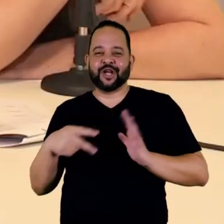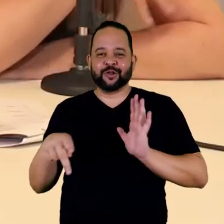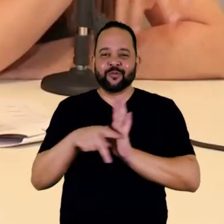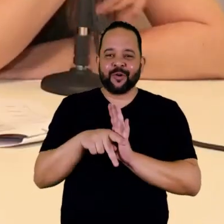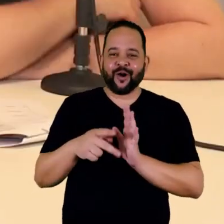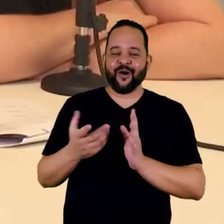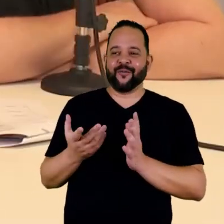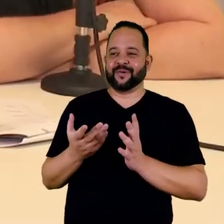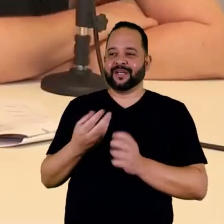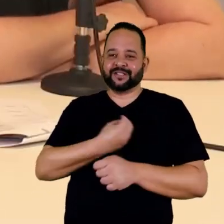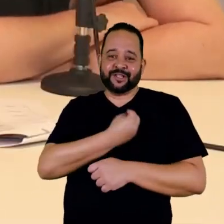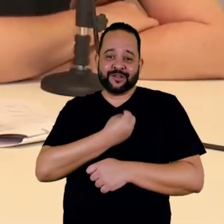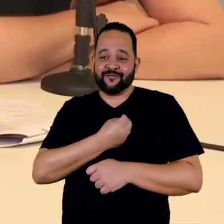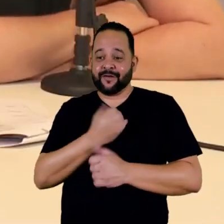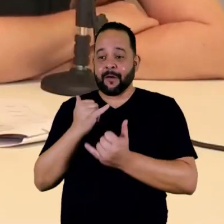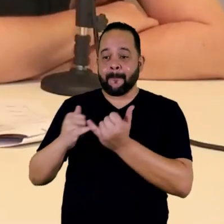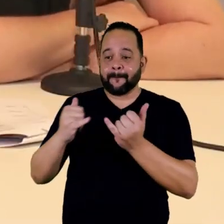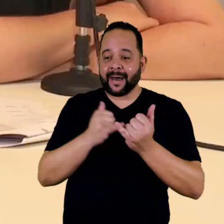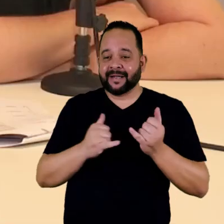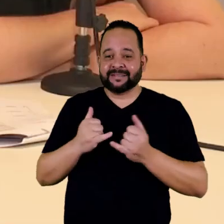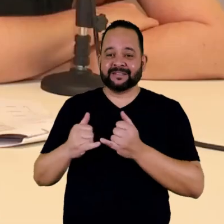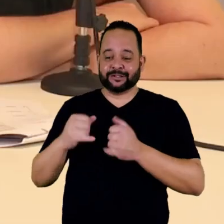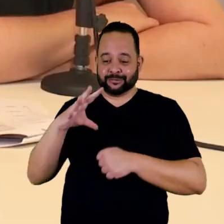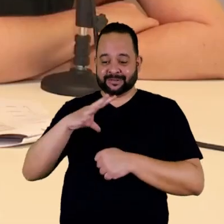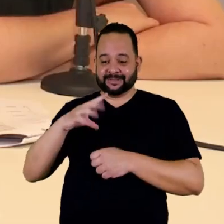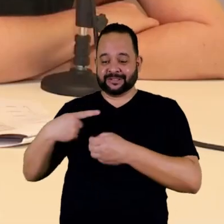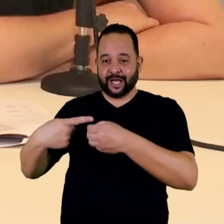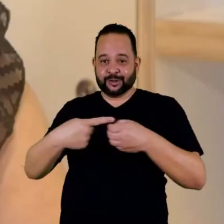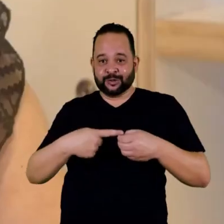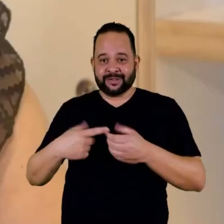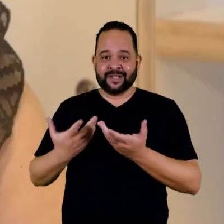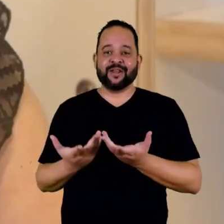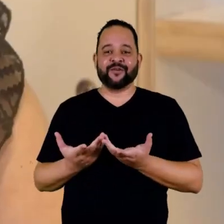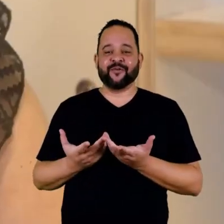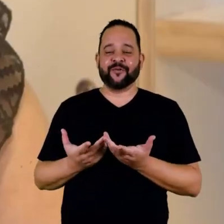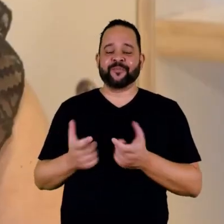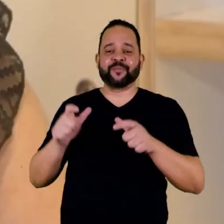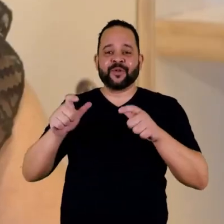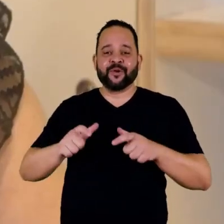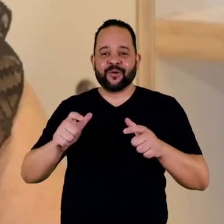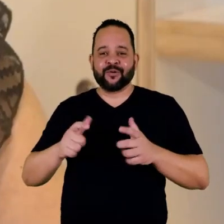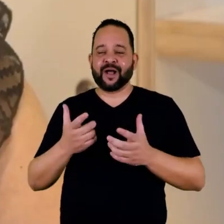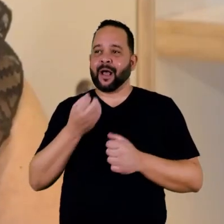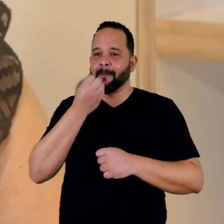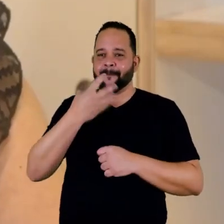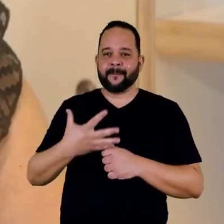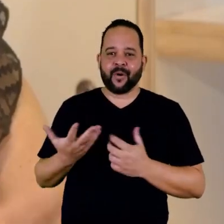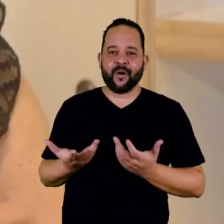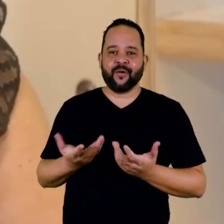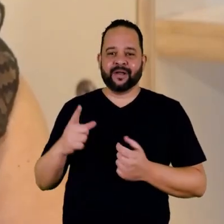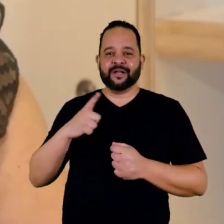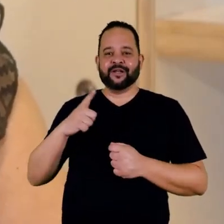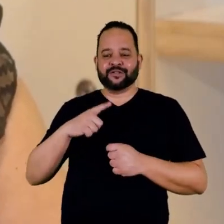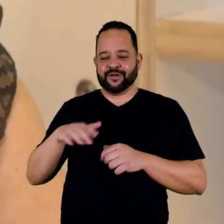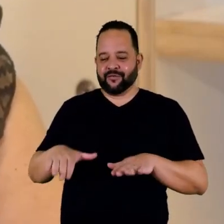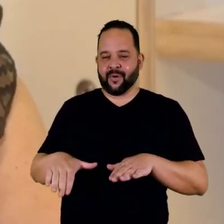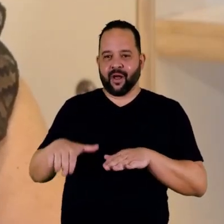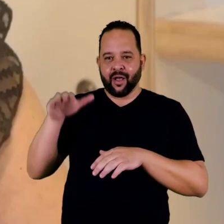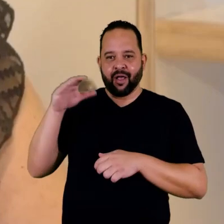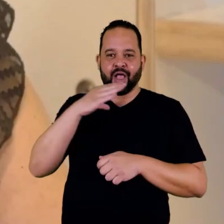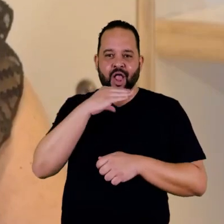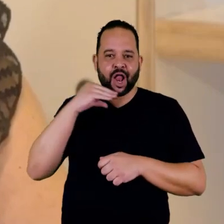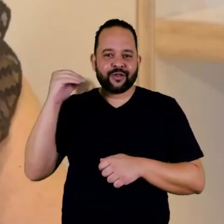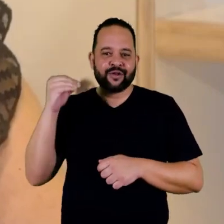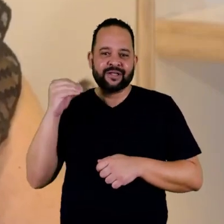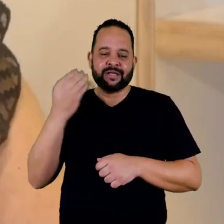gente vive ali um Quase que o interior Uma cidadezinha do interior então é realmente eu tive um uma infância e uma